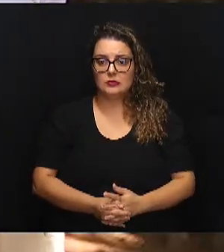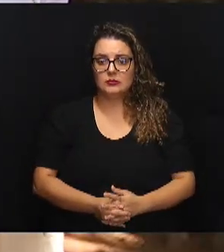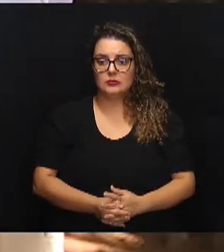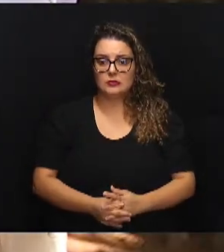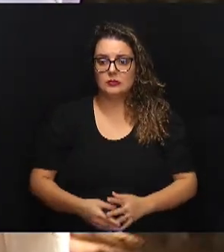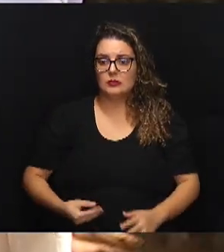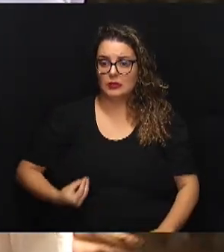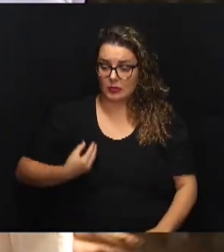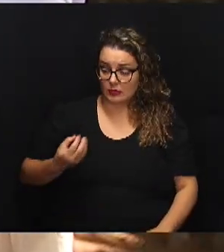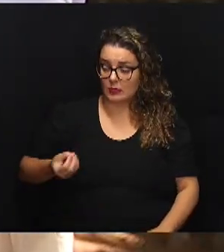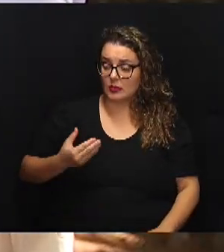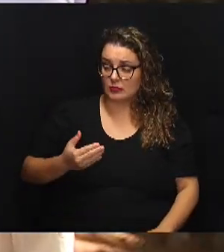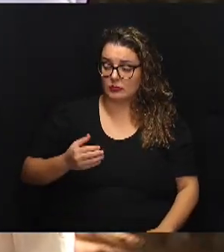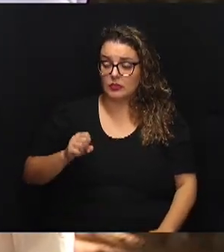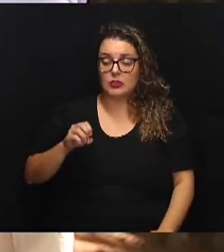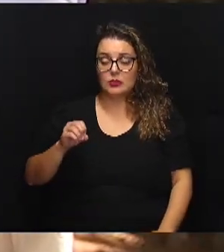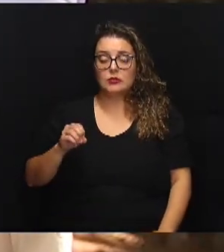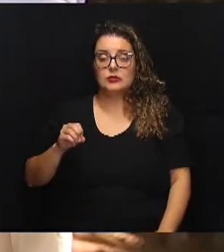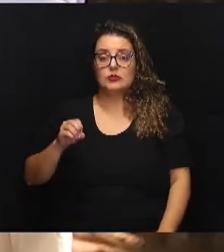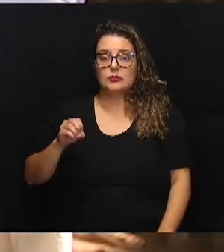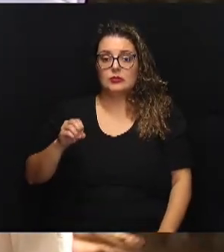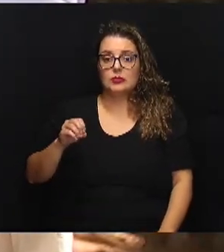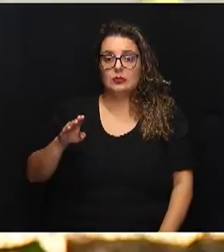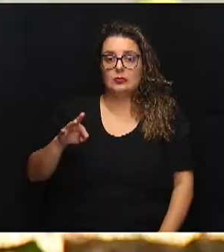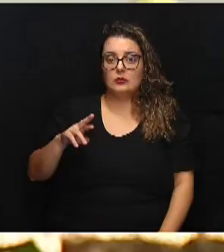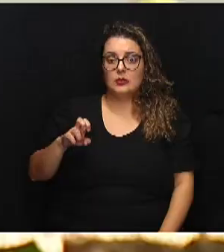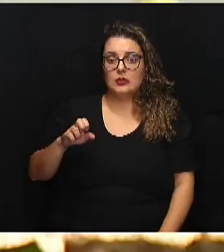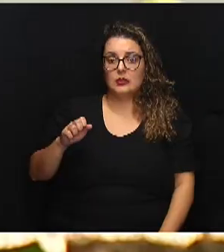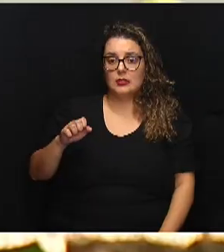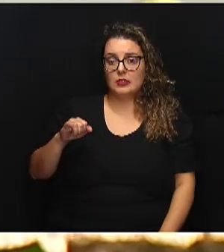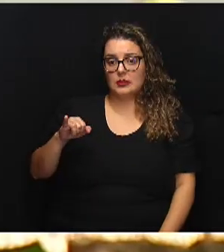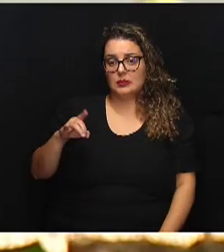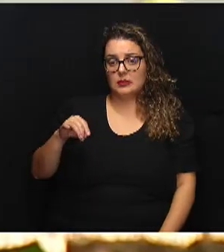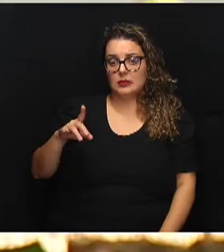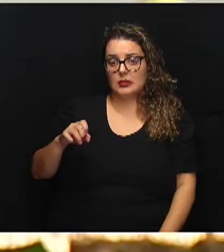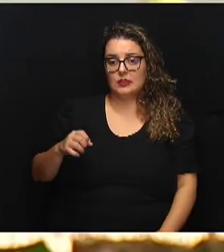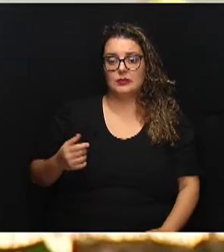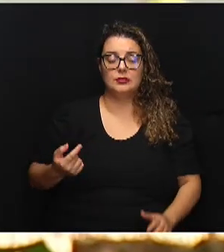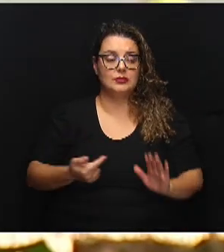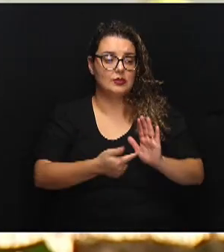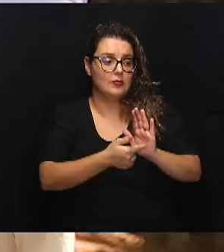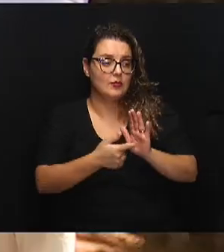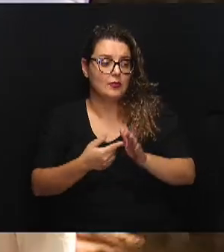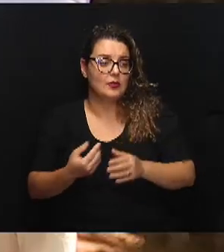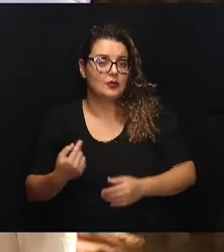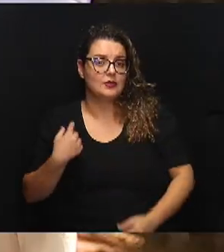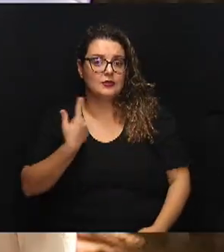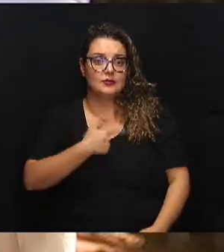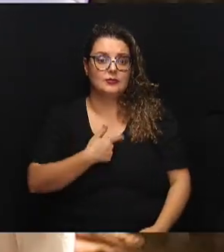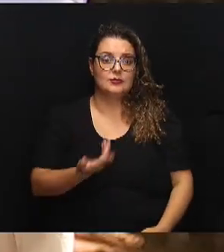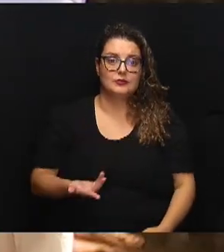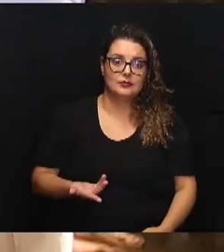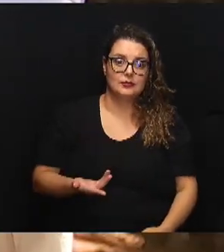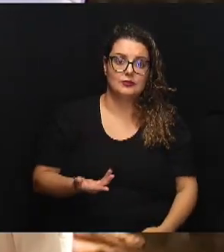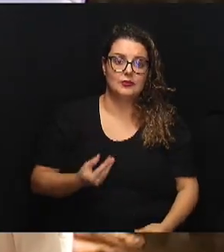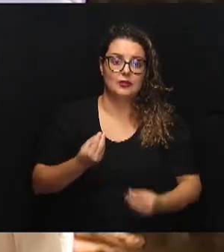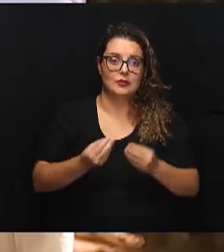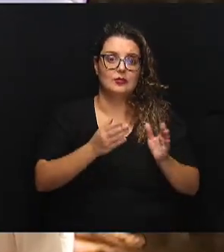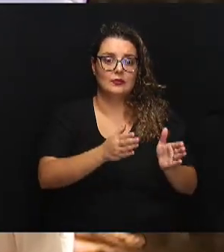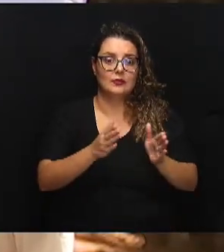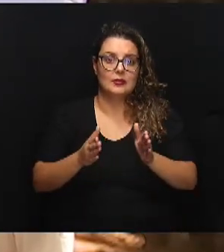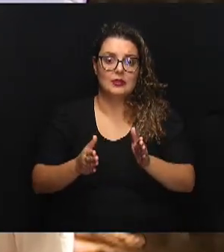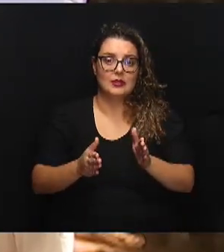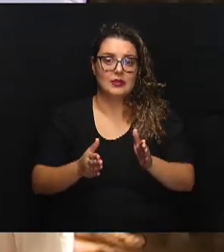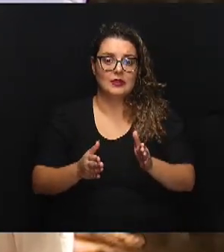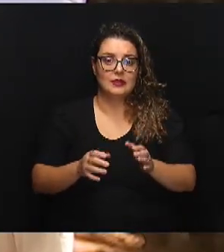vida nova em sobriedade. Então mostra pra gente como é que acontece, as etapas e toda essa estrutura que